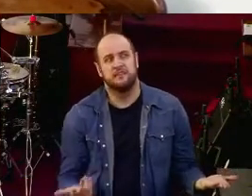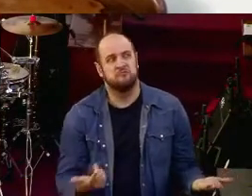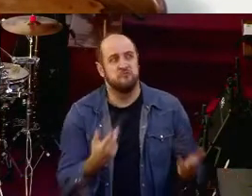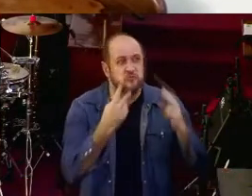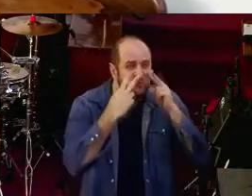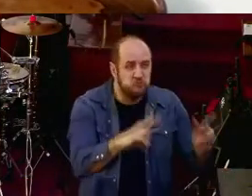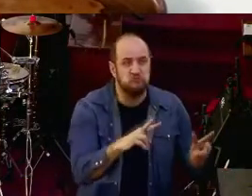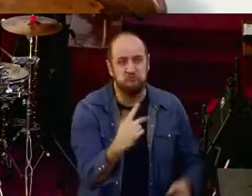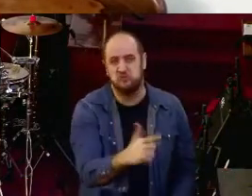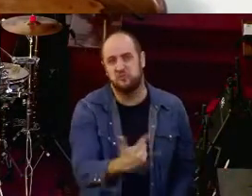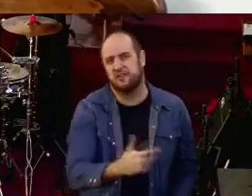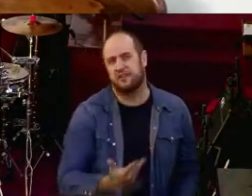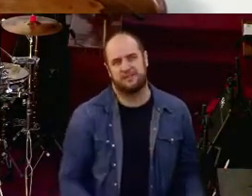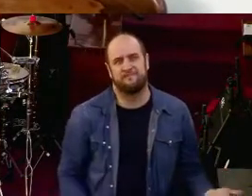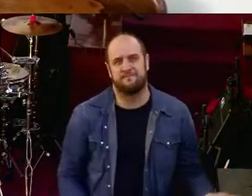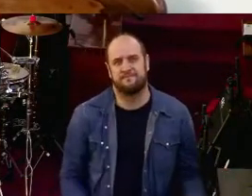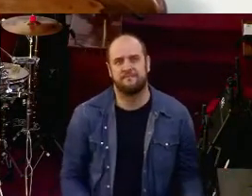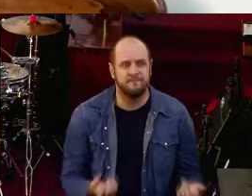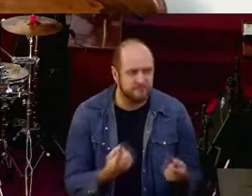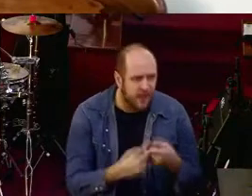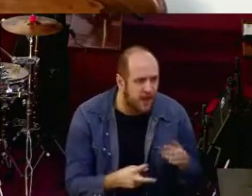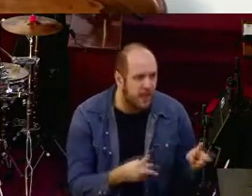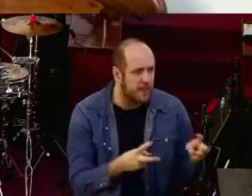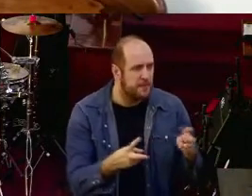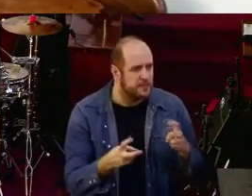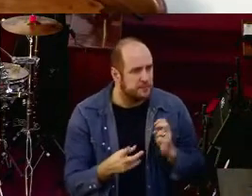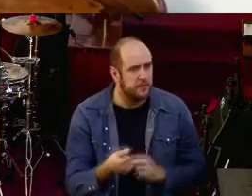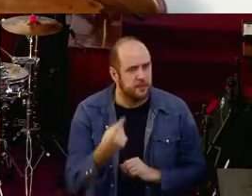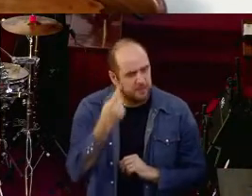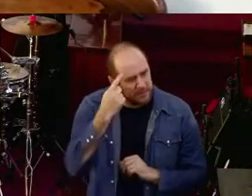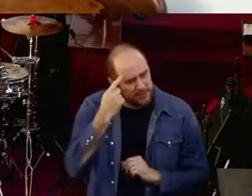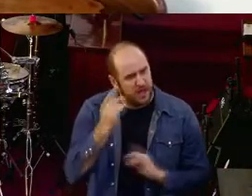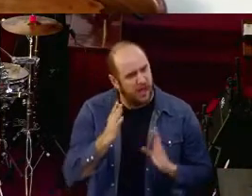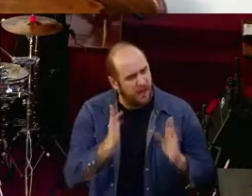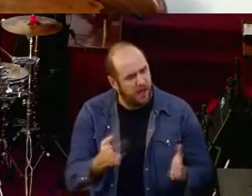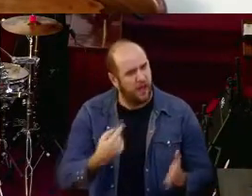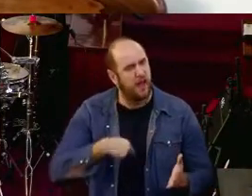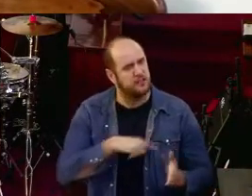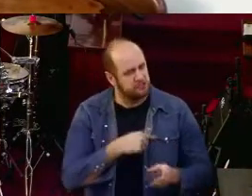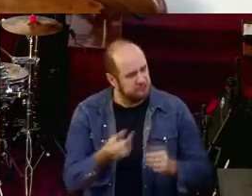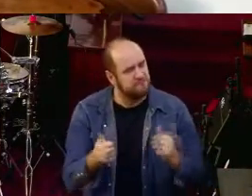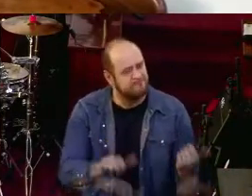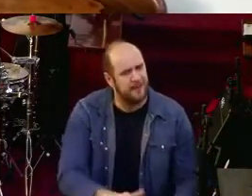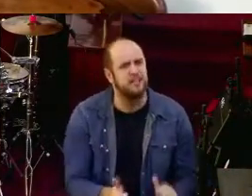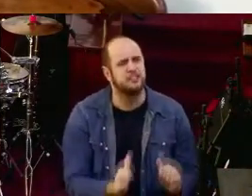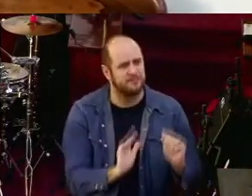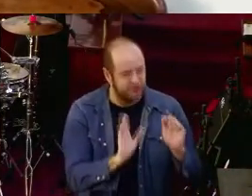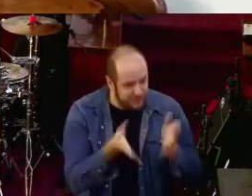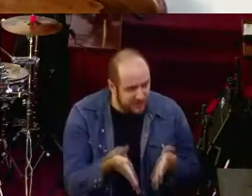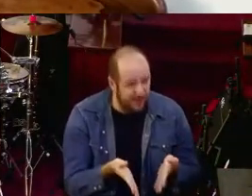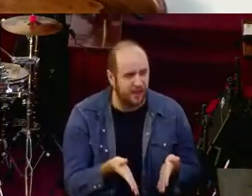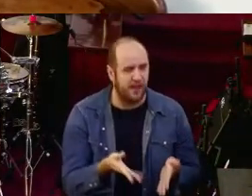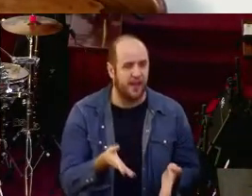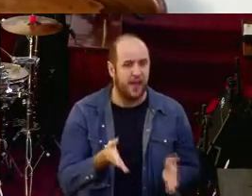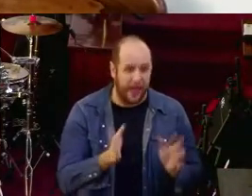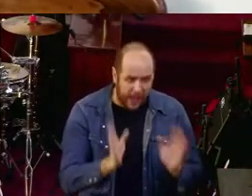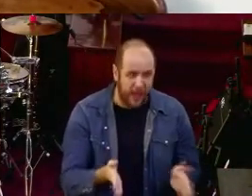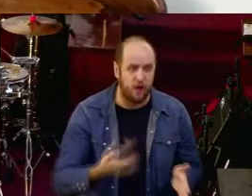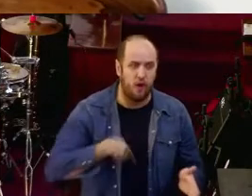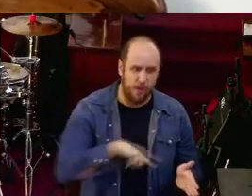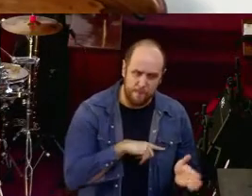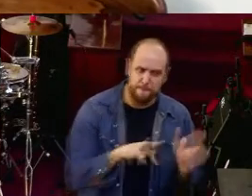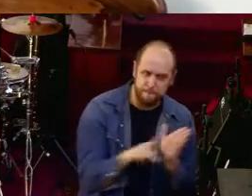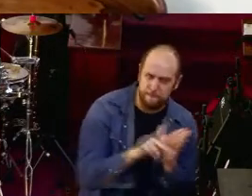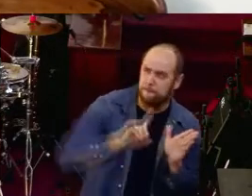não darão o testemunho. Mas se eles perceberem, olha, nós passamos pelo batismo e agora somos do Senhor e para o